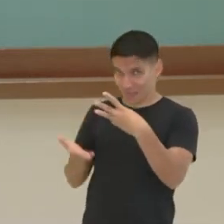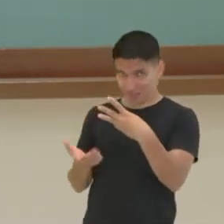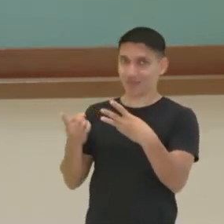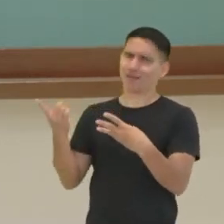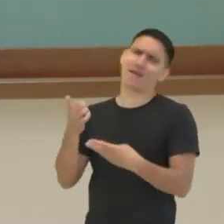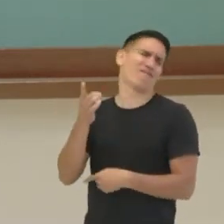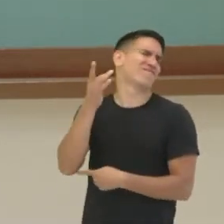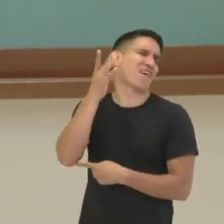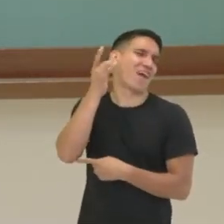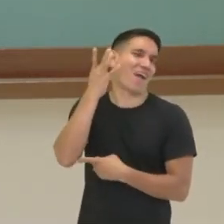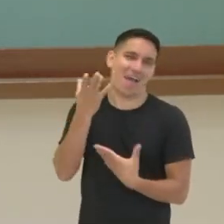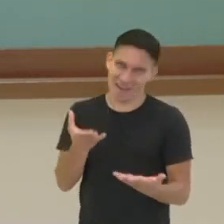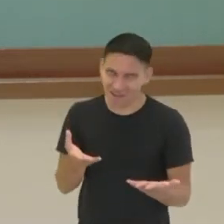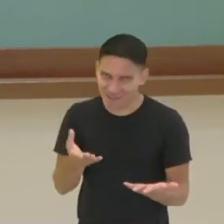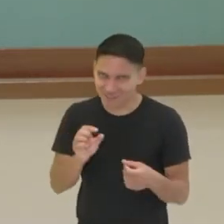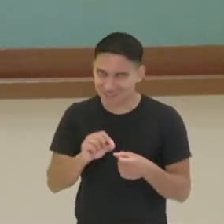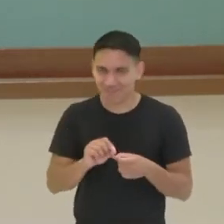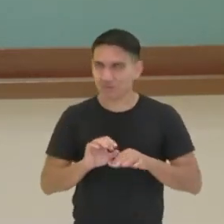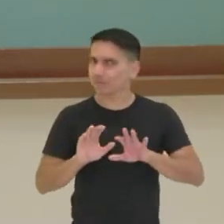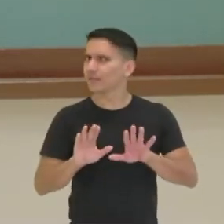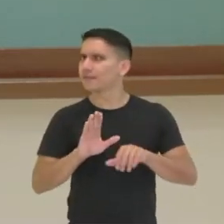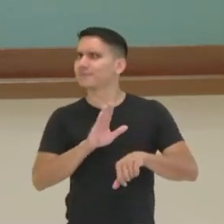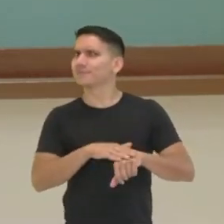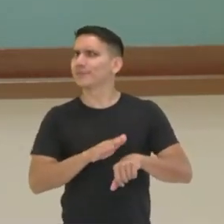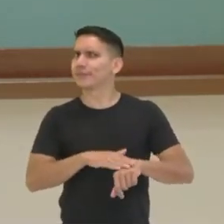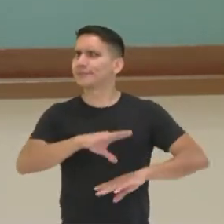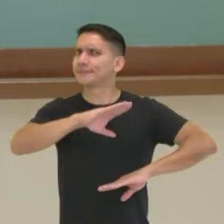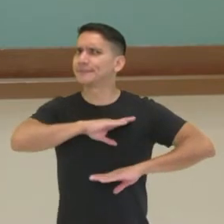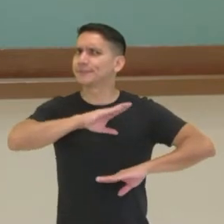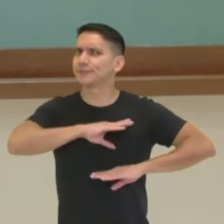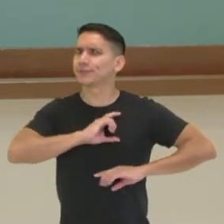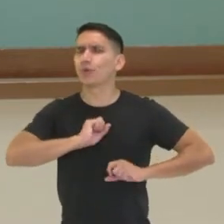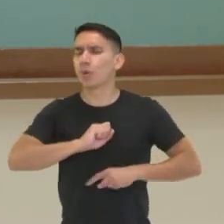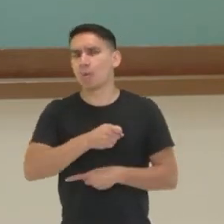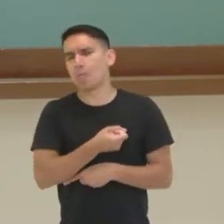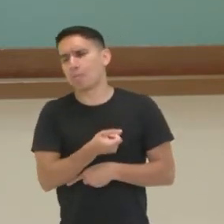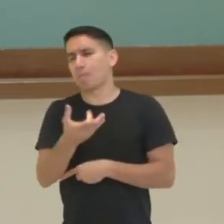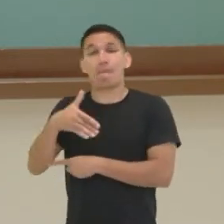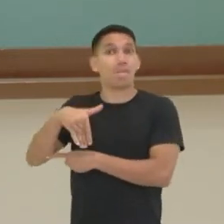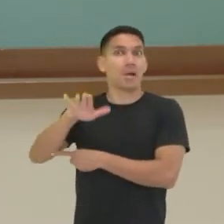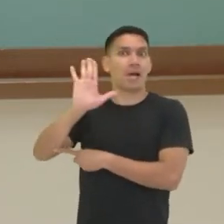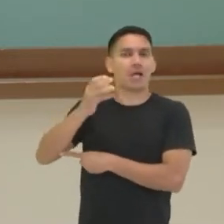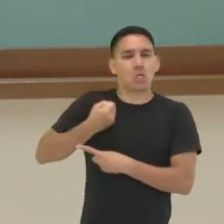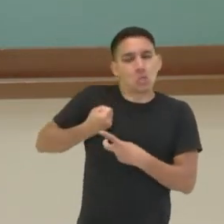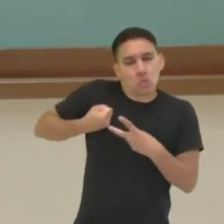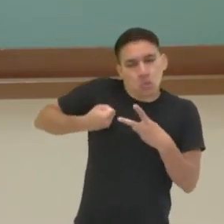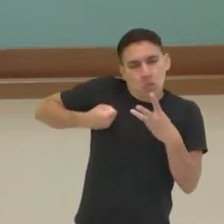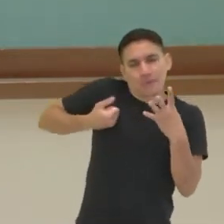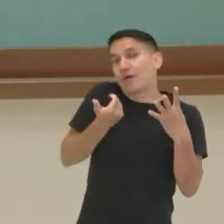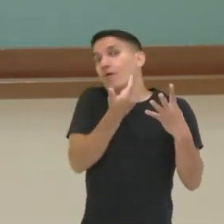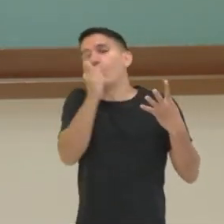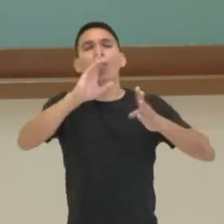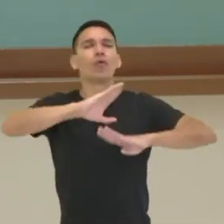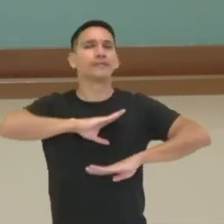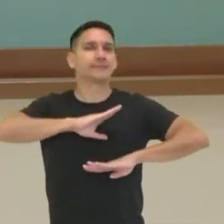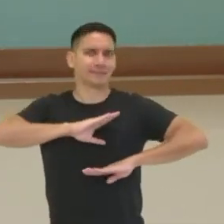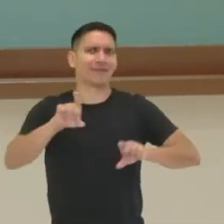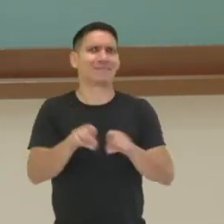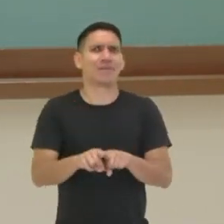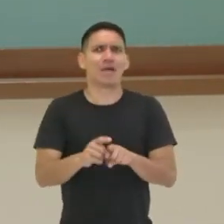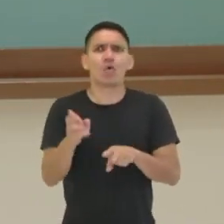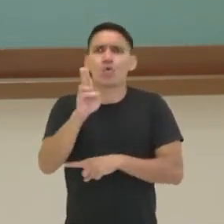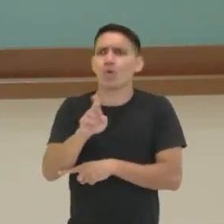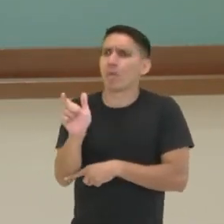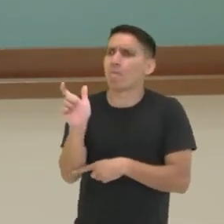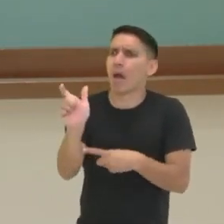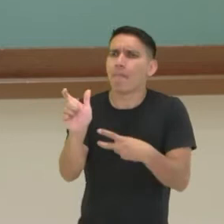foi fácil, né, gente? Mas e quando a gente tem uma situação com muito mais números, ou uma outra situação com palavras?